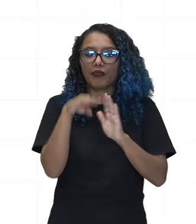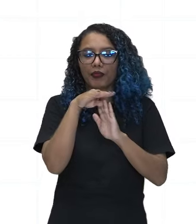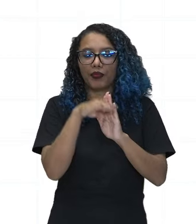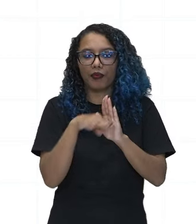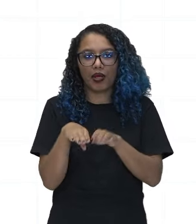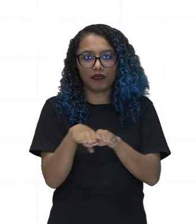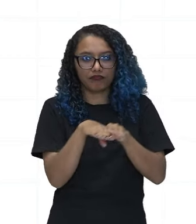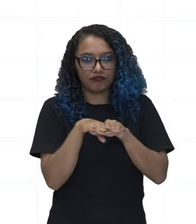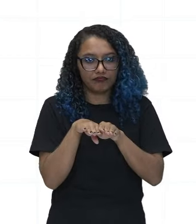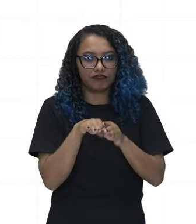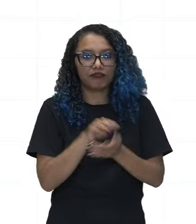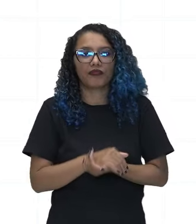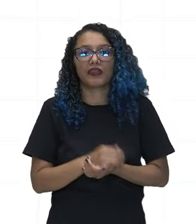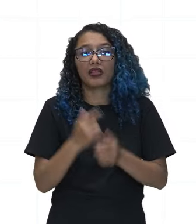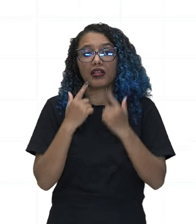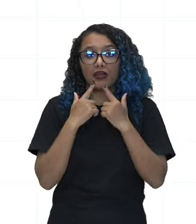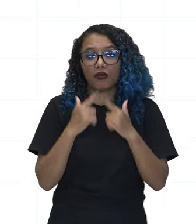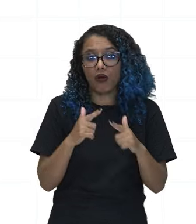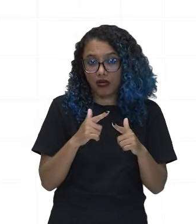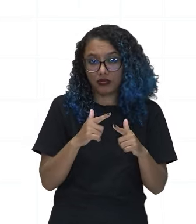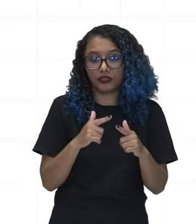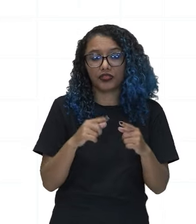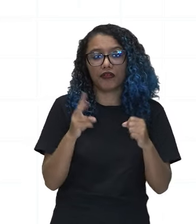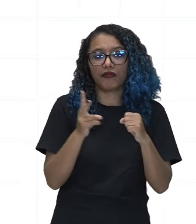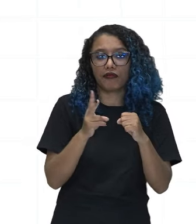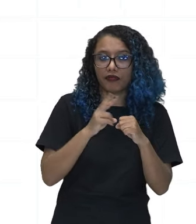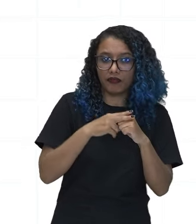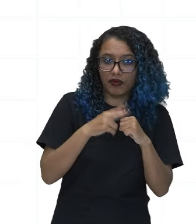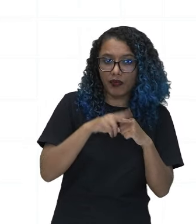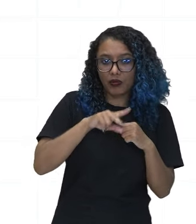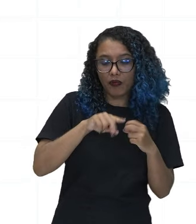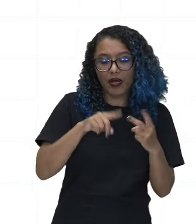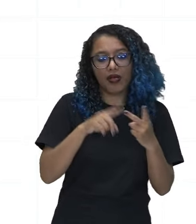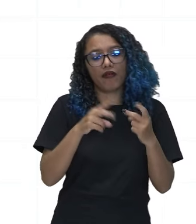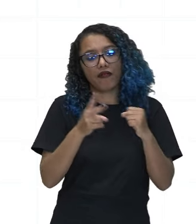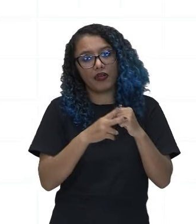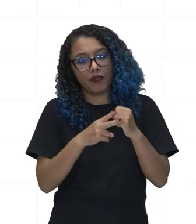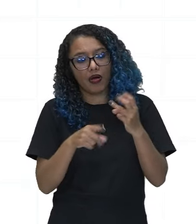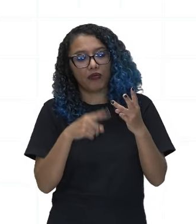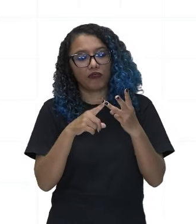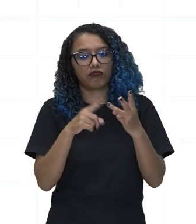padrão, linguagem não verbal, verbal e híbrida,